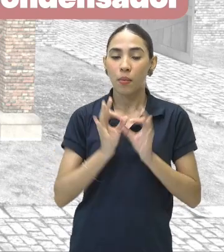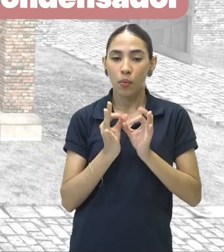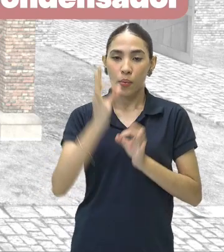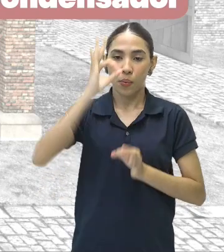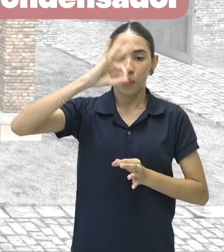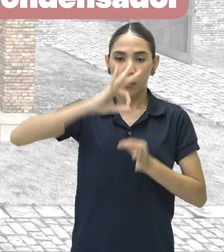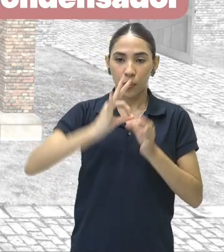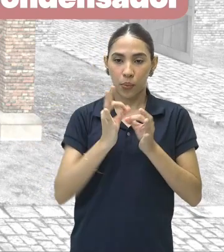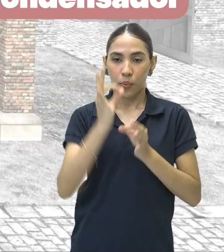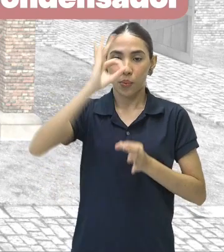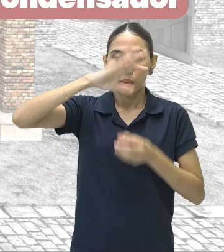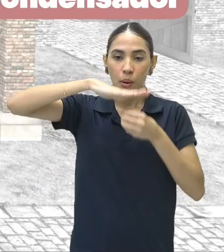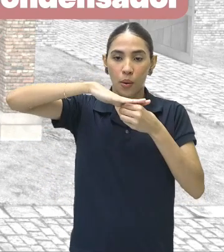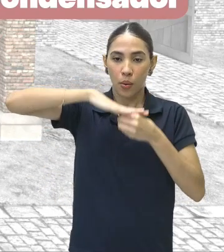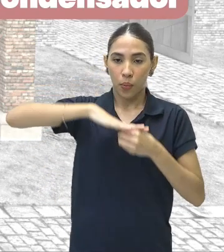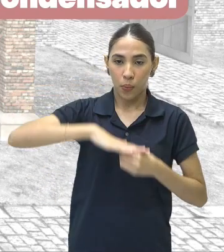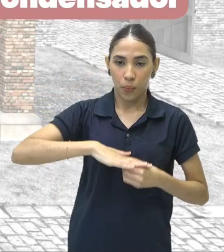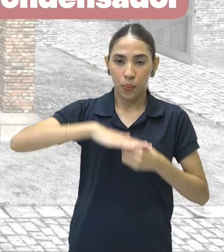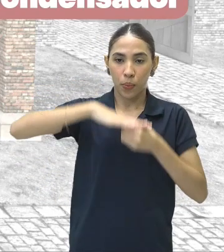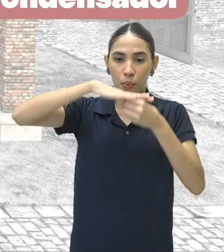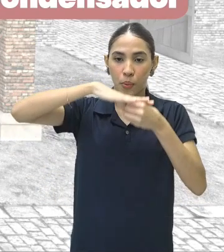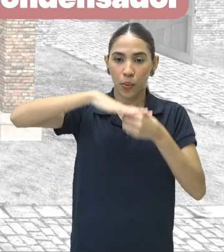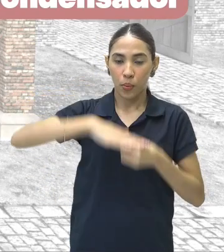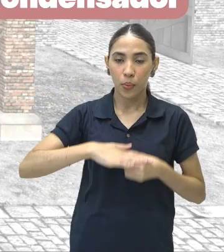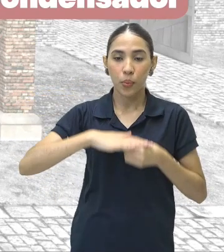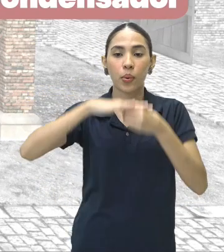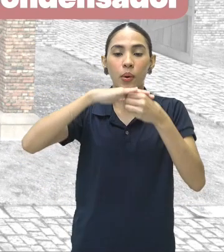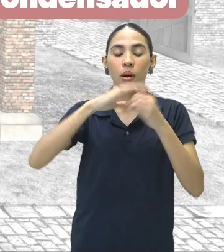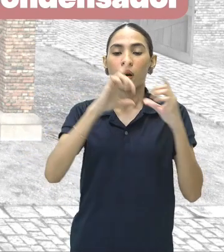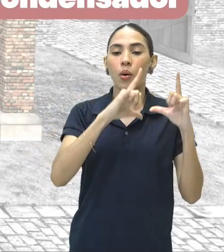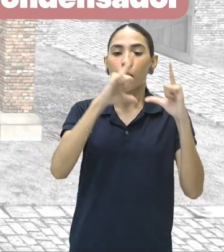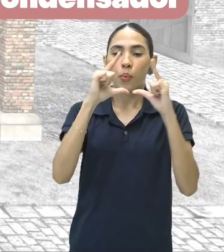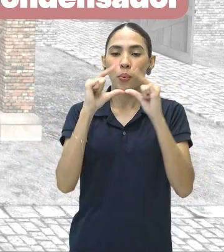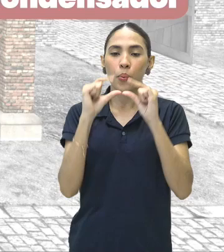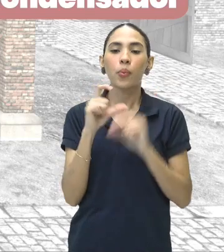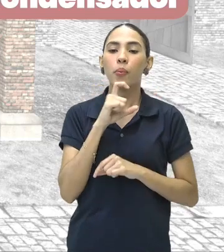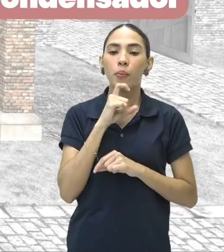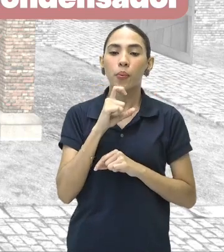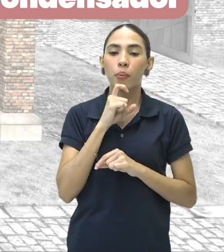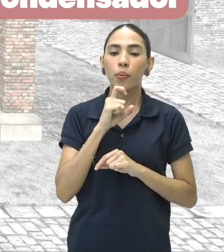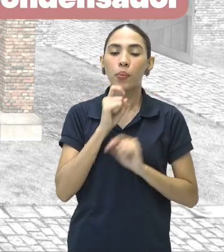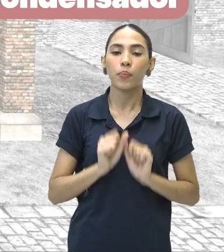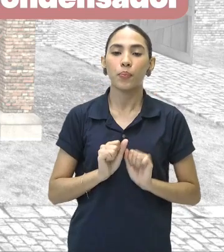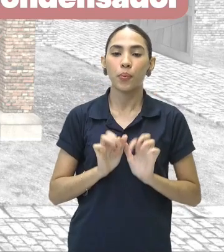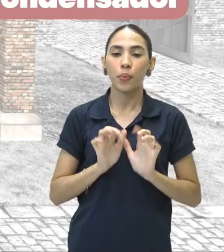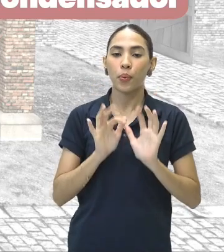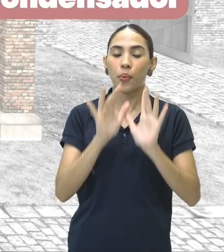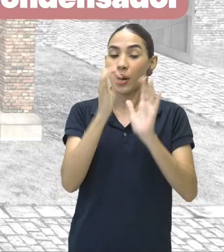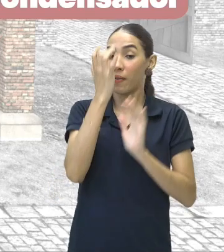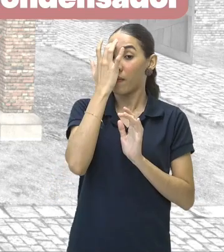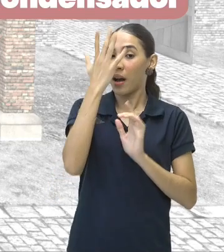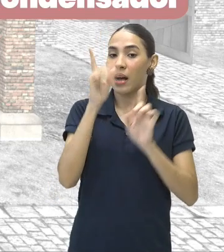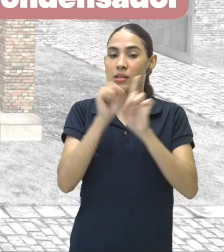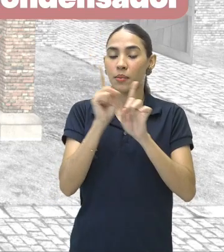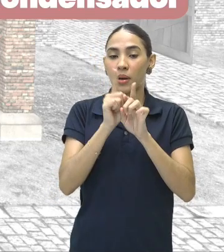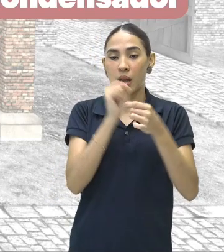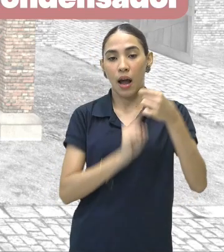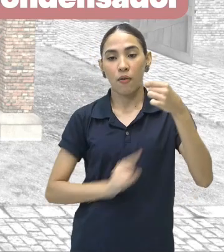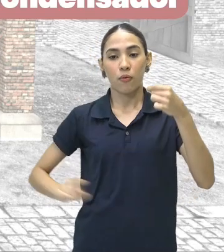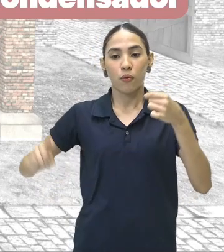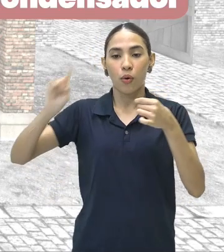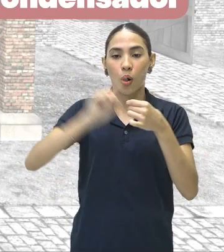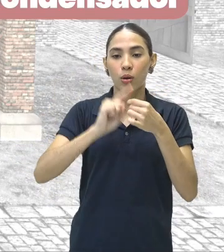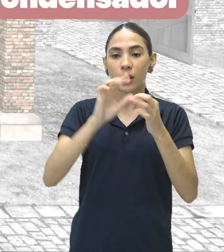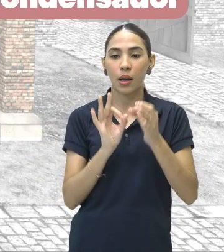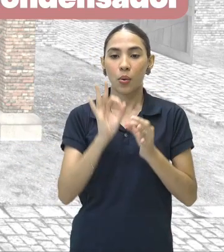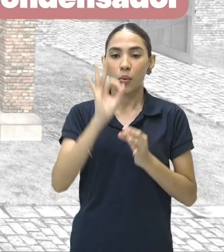o vapor esfria e condensa, criando um vácuo parcial que facilita o retorno do pistão